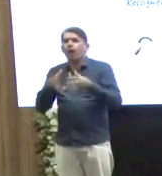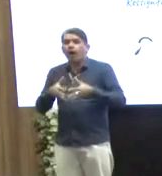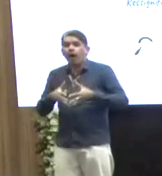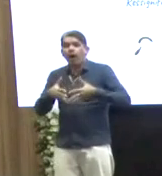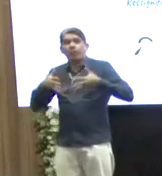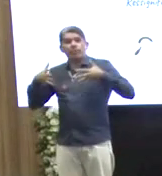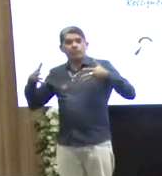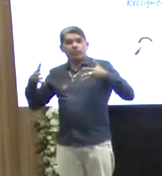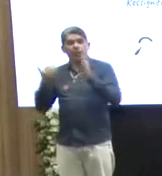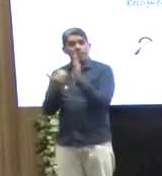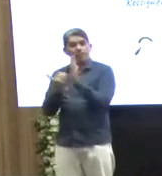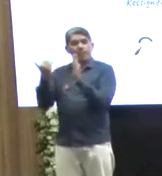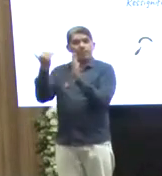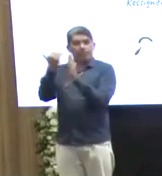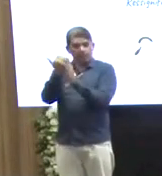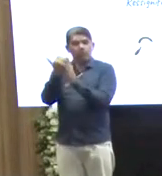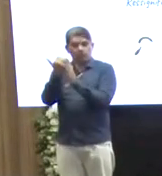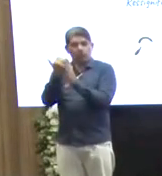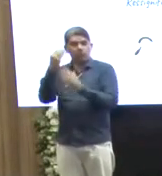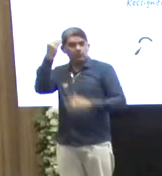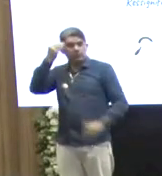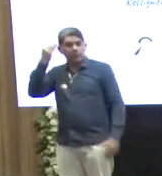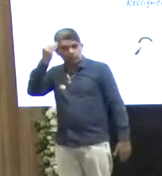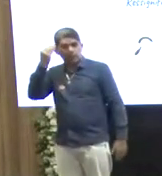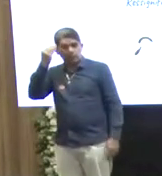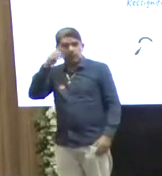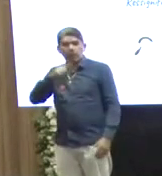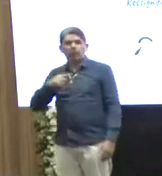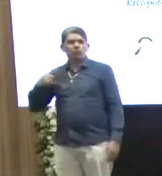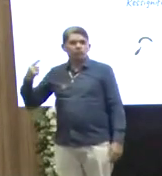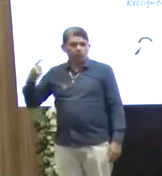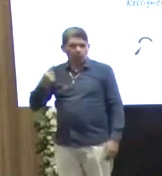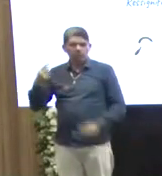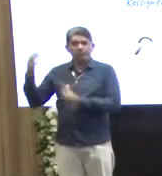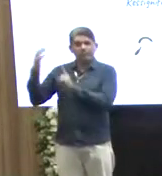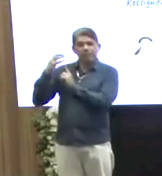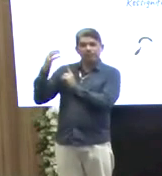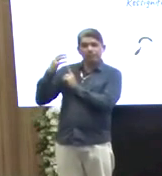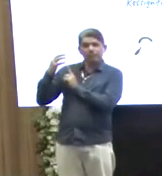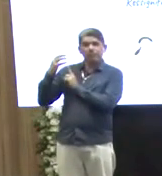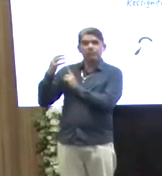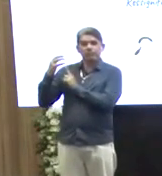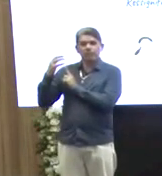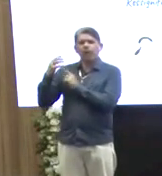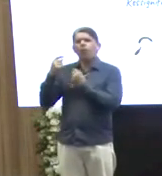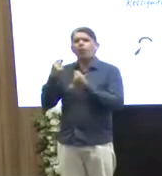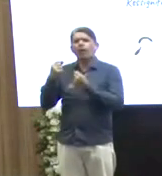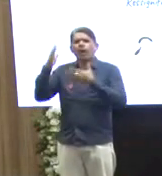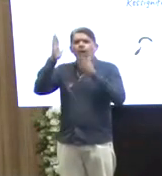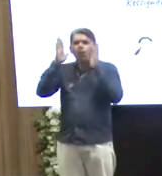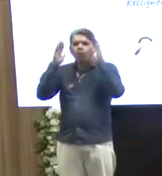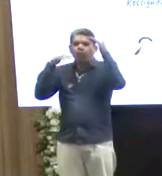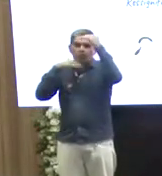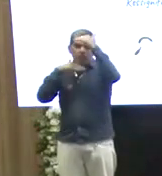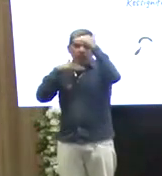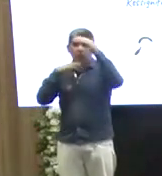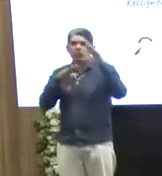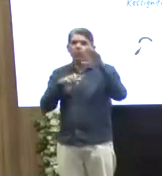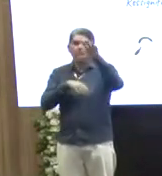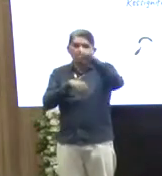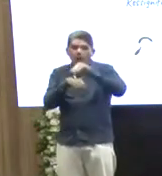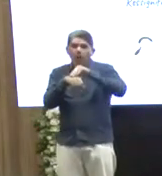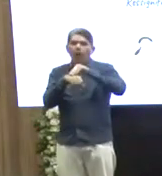que a gente ressignificou o próprio Dia do Índio. Ressignificado por quê? Porque nós aprendemos com as lutas indígenas.